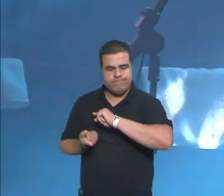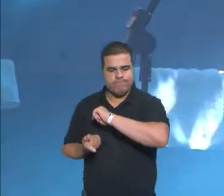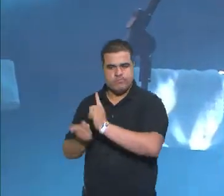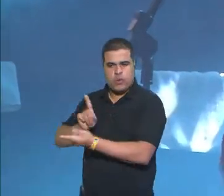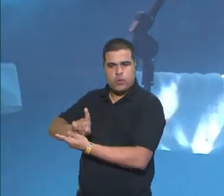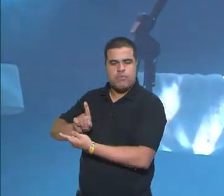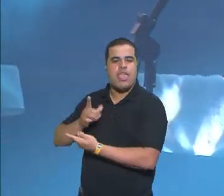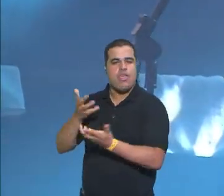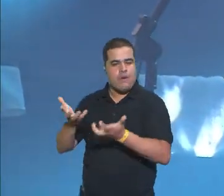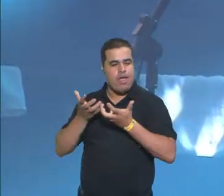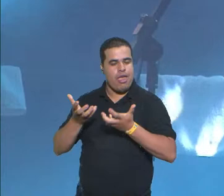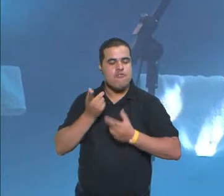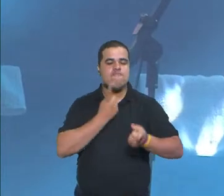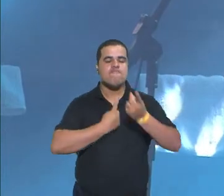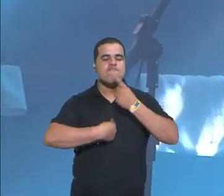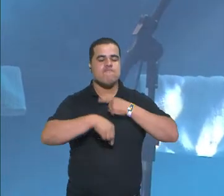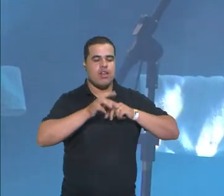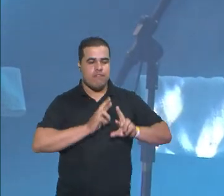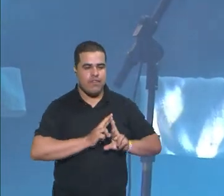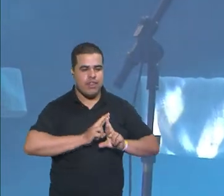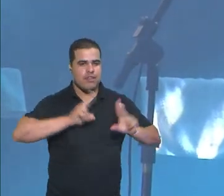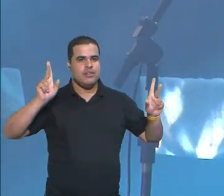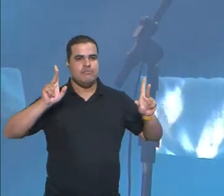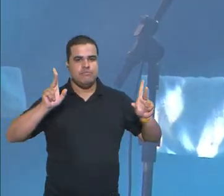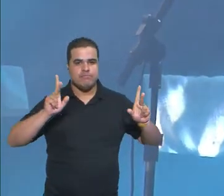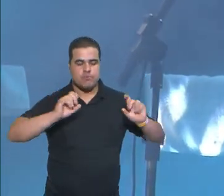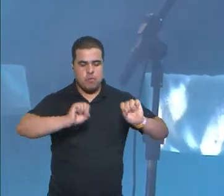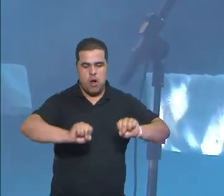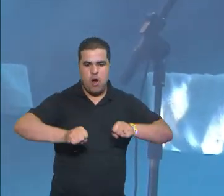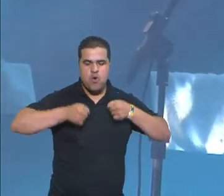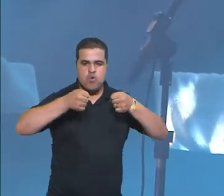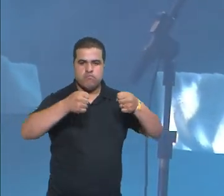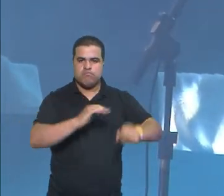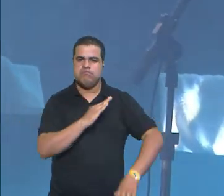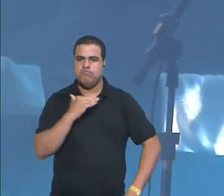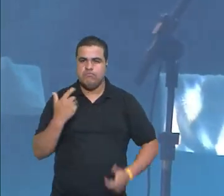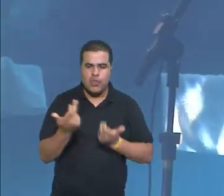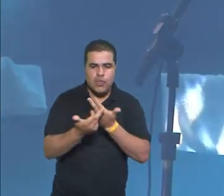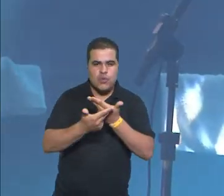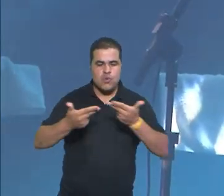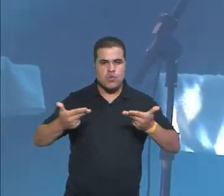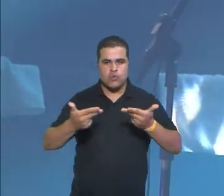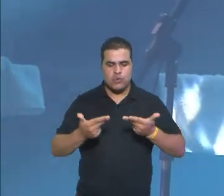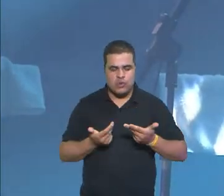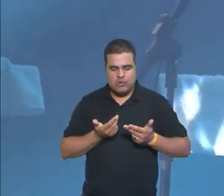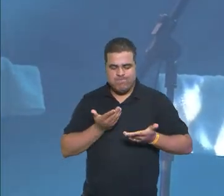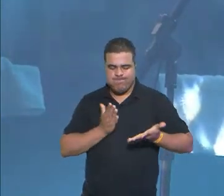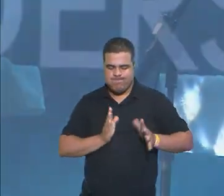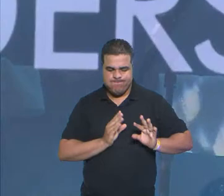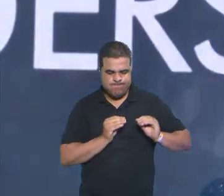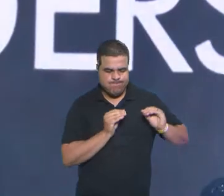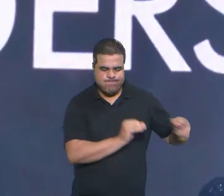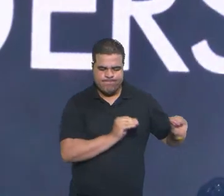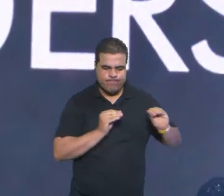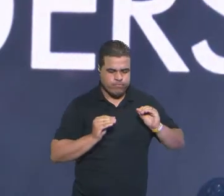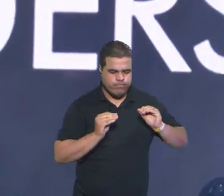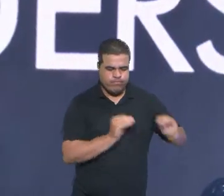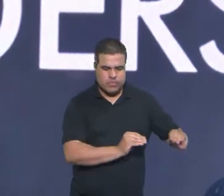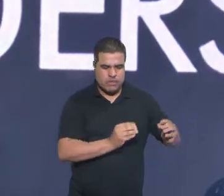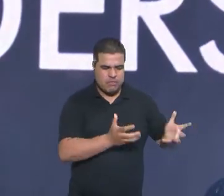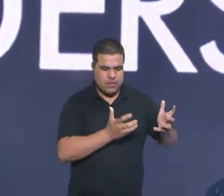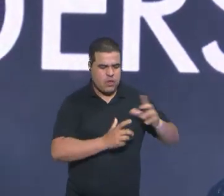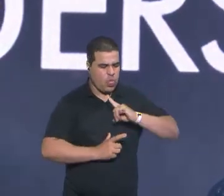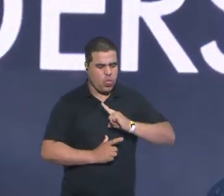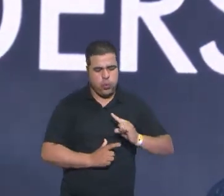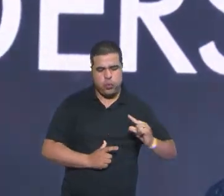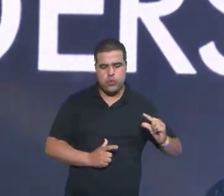bater de frente com os meus desejos resistir o mal até o fim uma hora